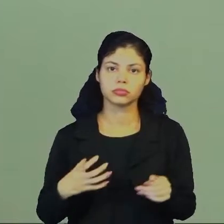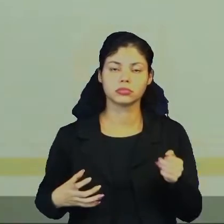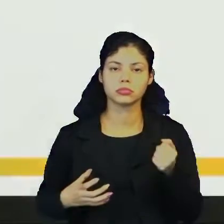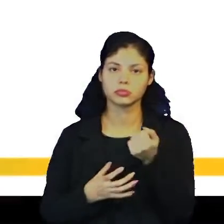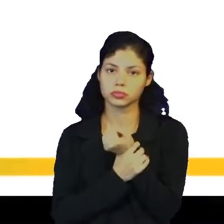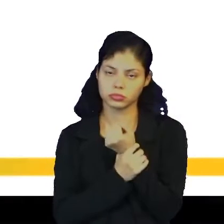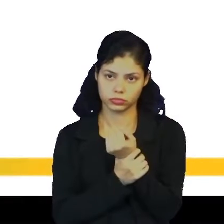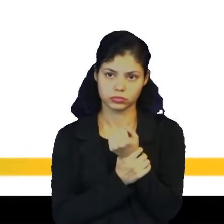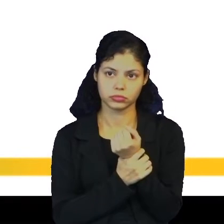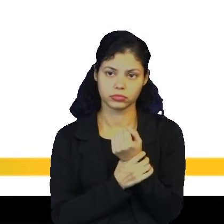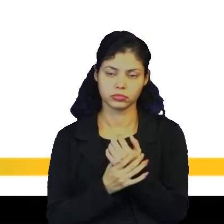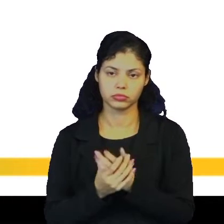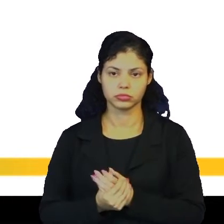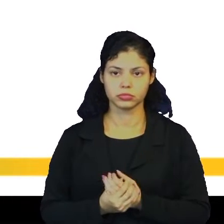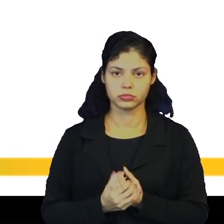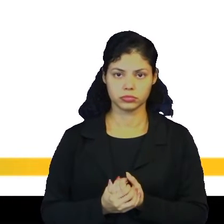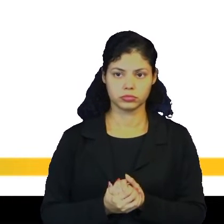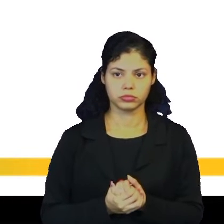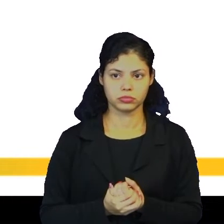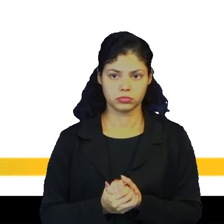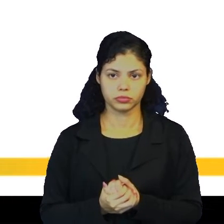segura.